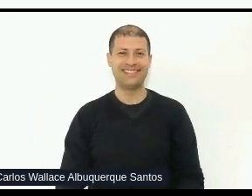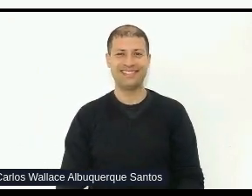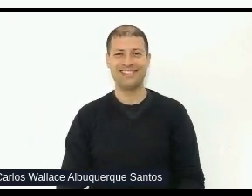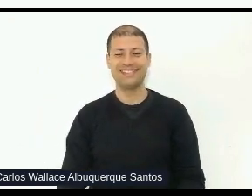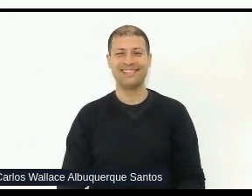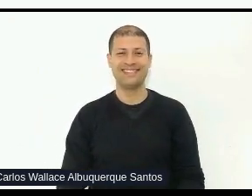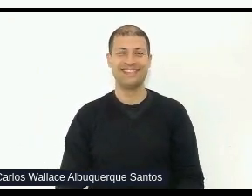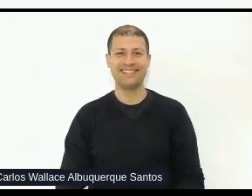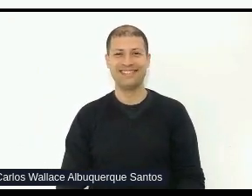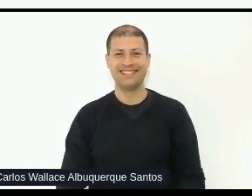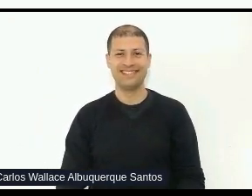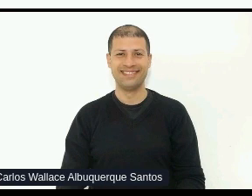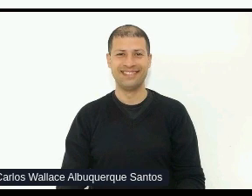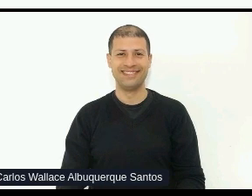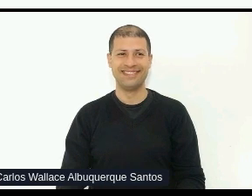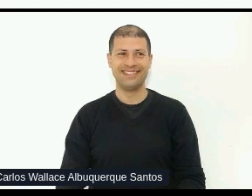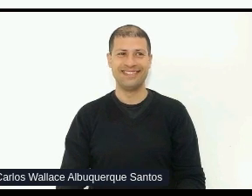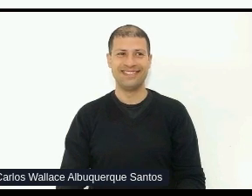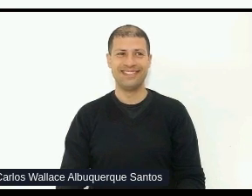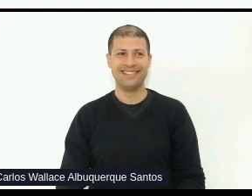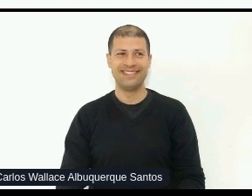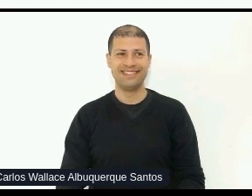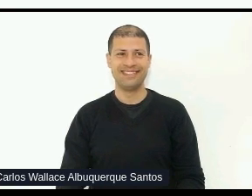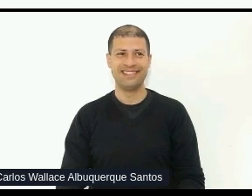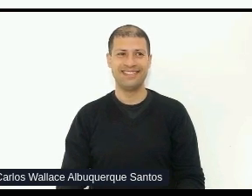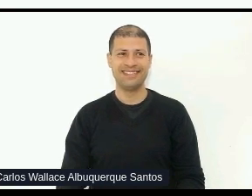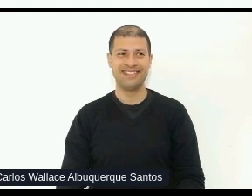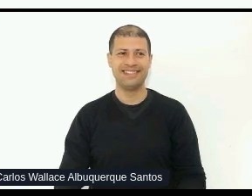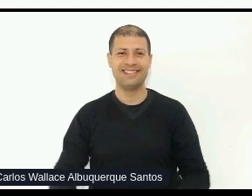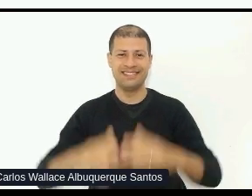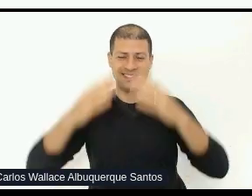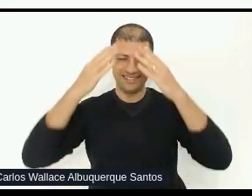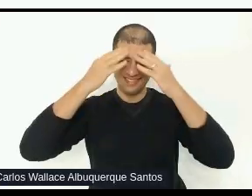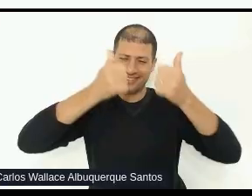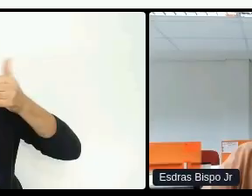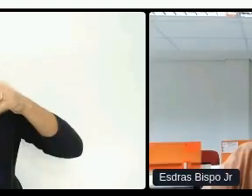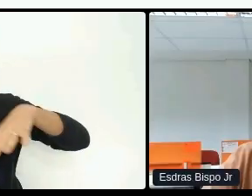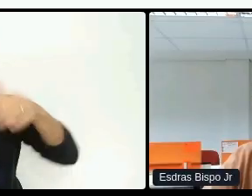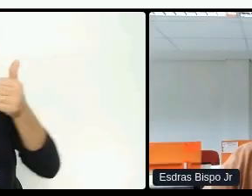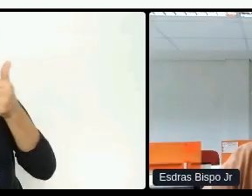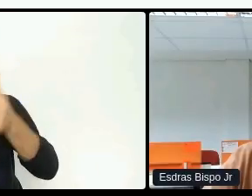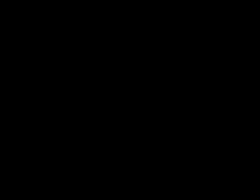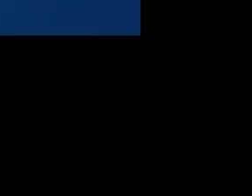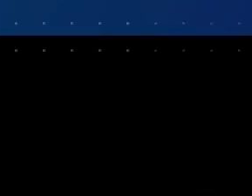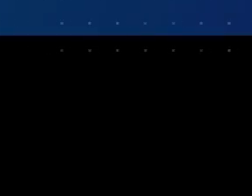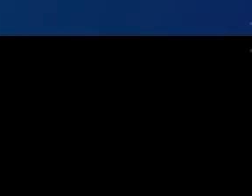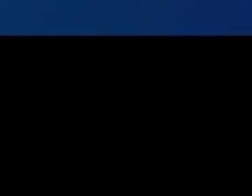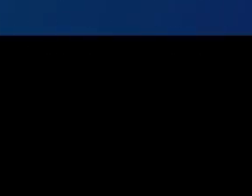Obrigado a todos.